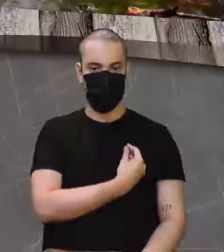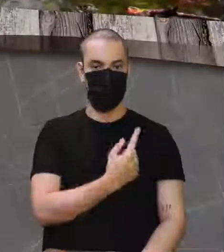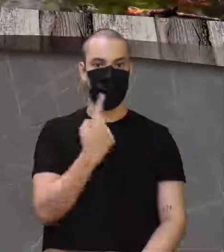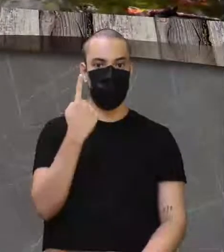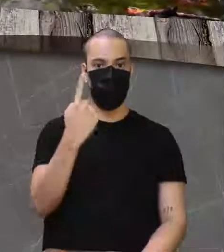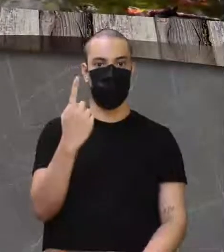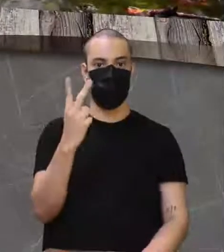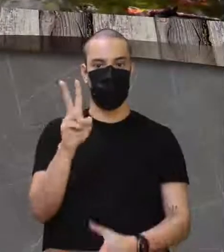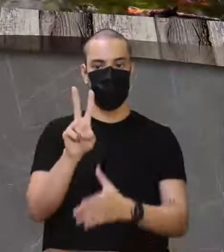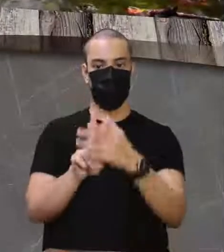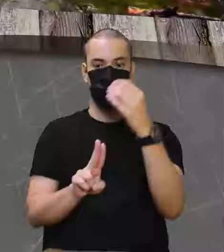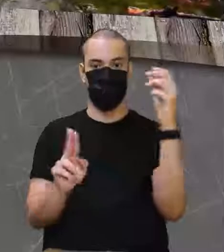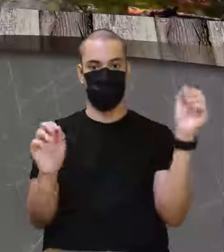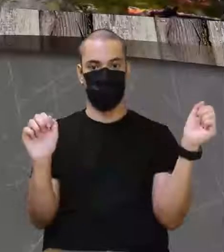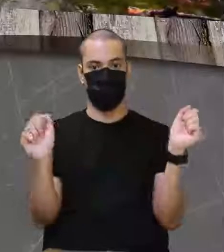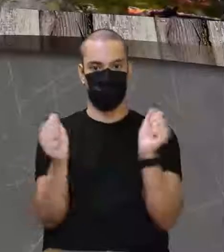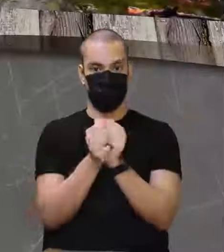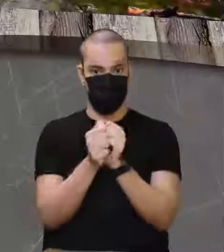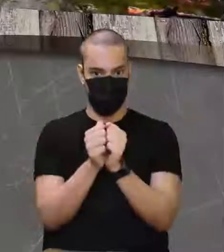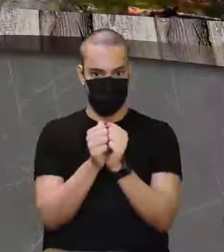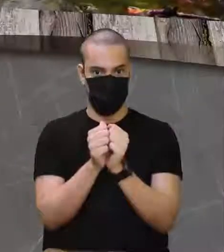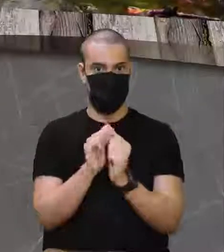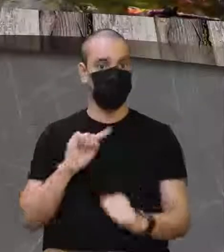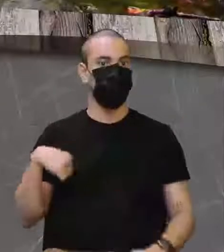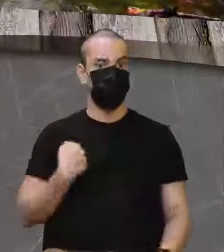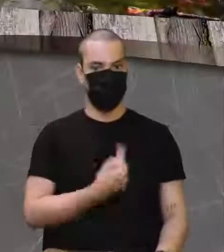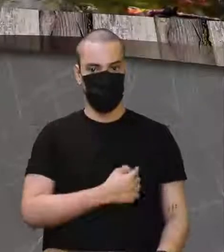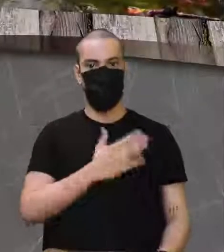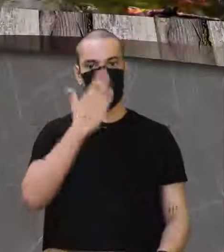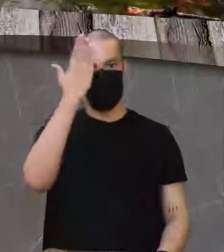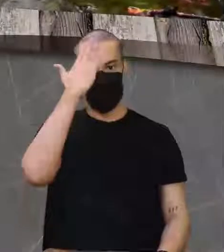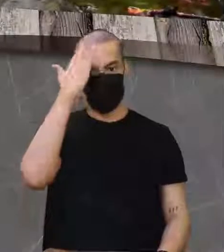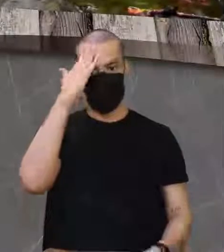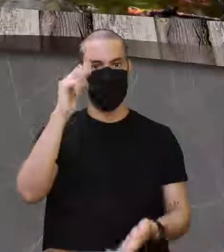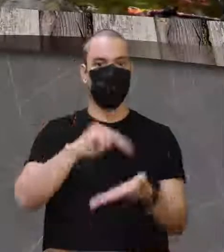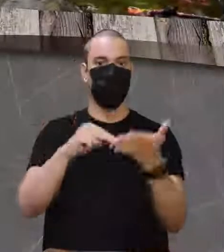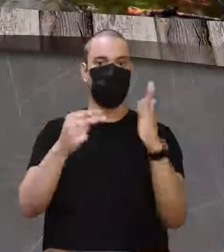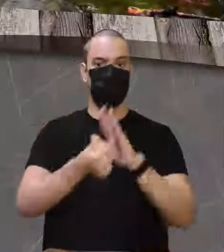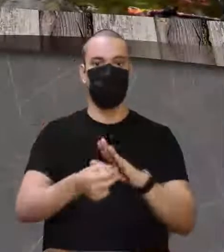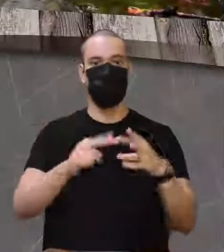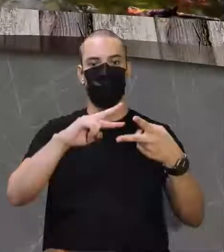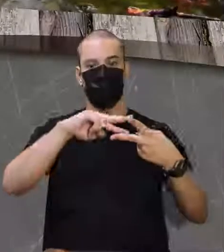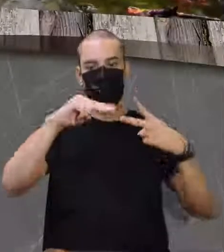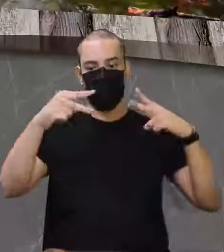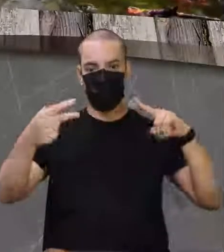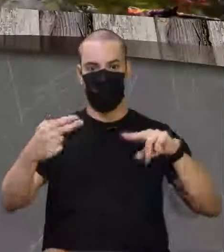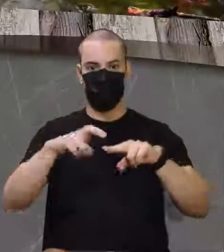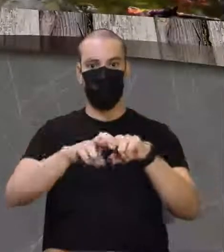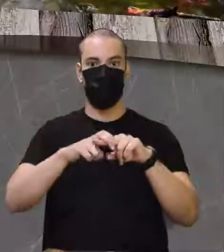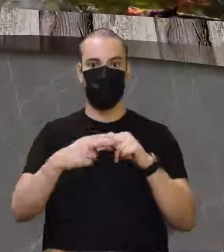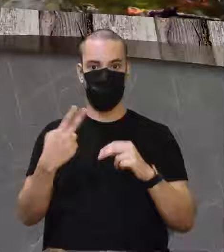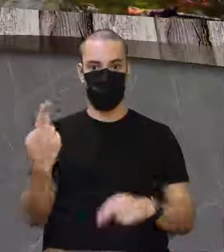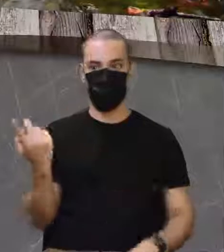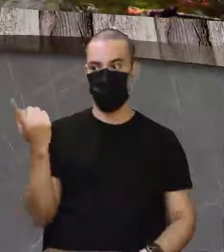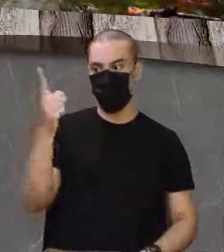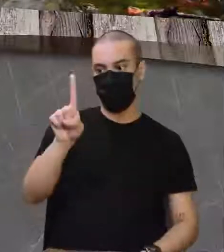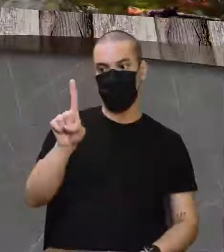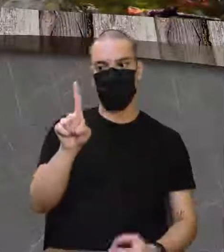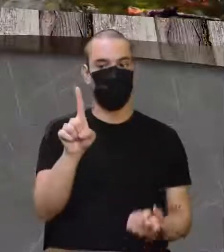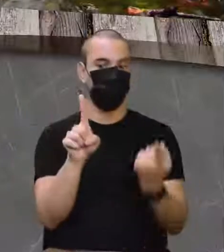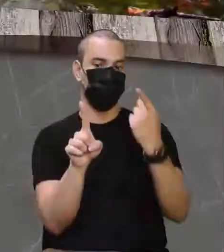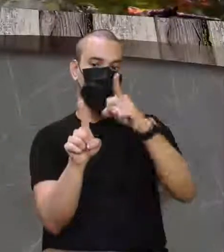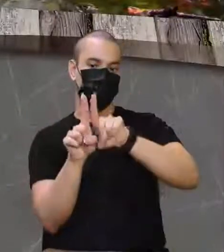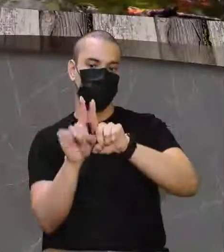um par de fatores, que nós sabemos hoje que são os genes. Então, um par de genes